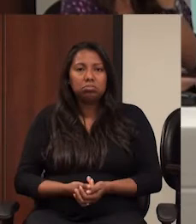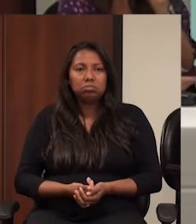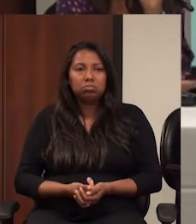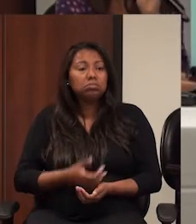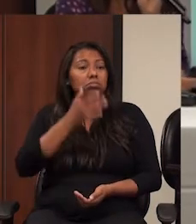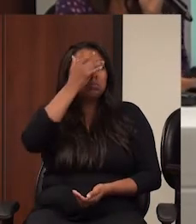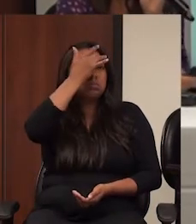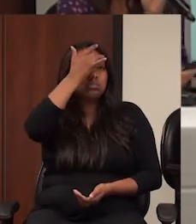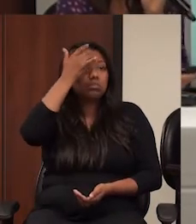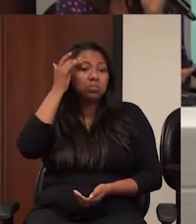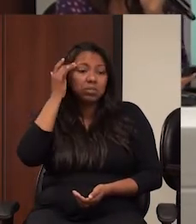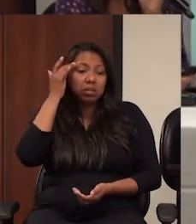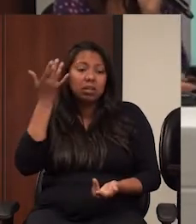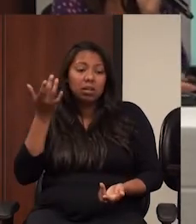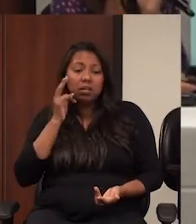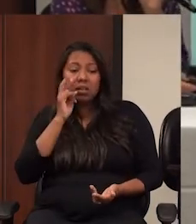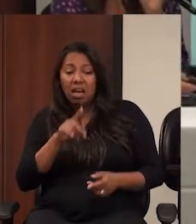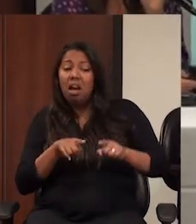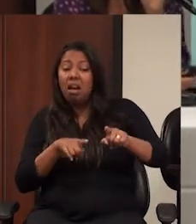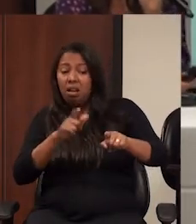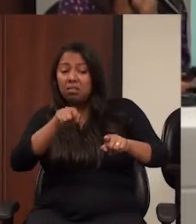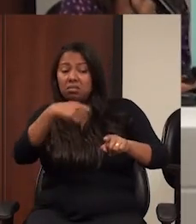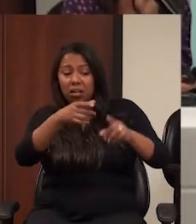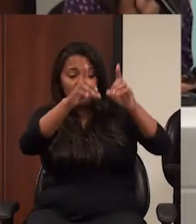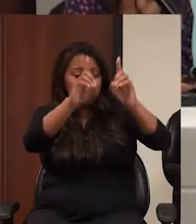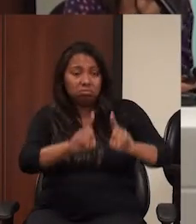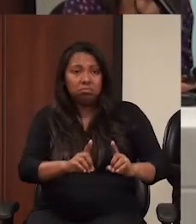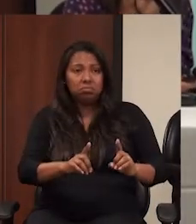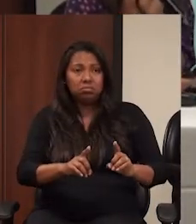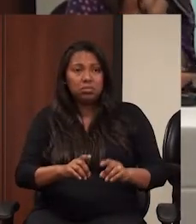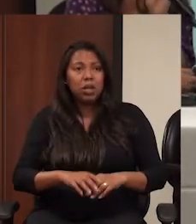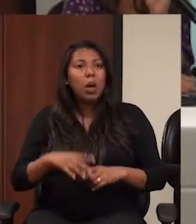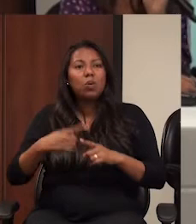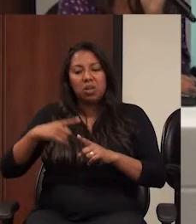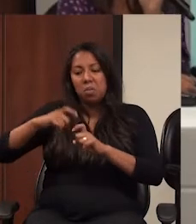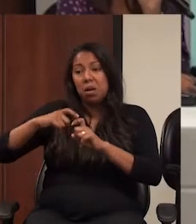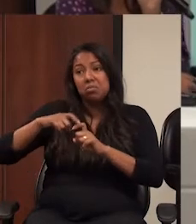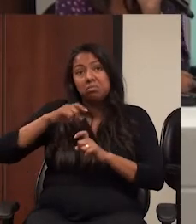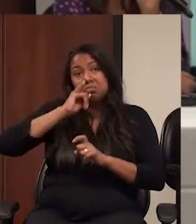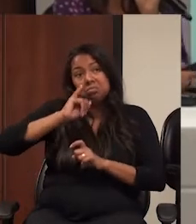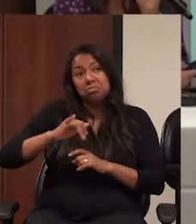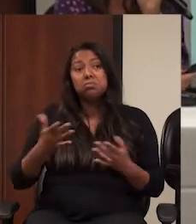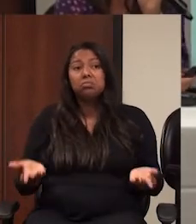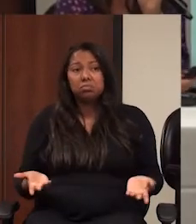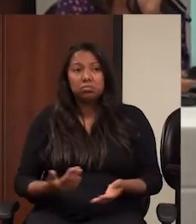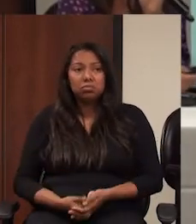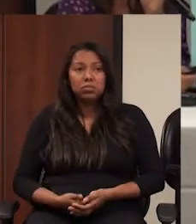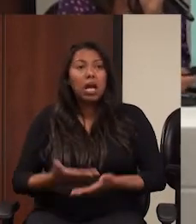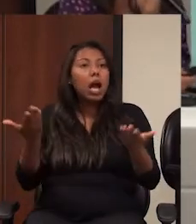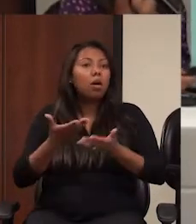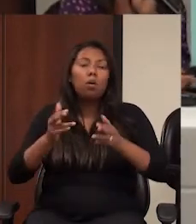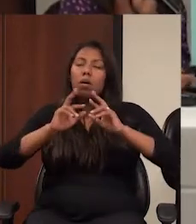sendo consideradas com deficiência a partir de uma definição médica. E como a doutora Renata explicou, agora o